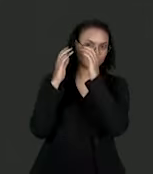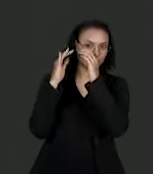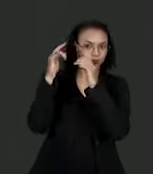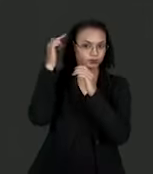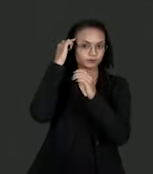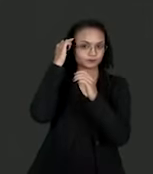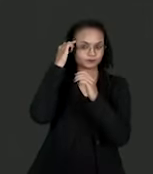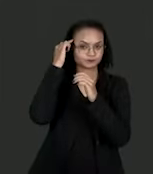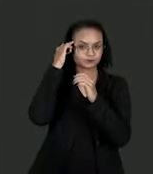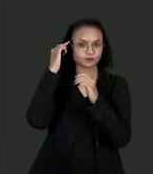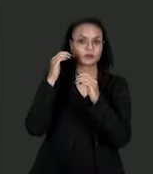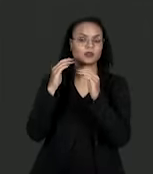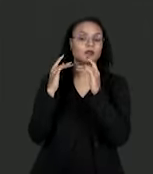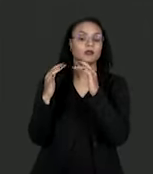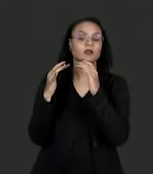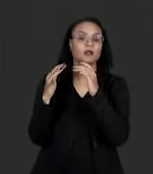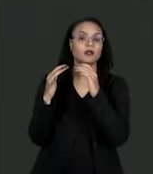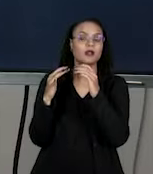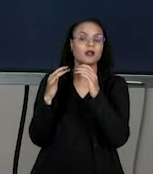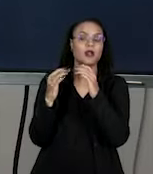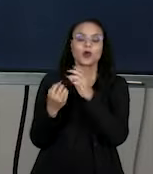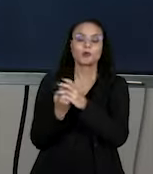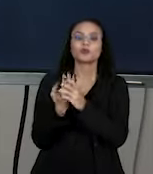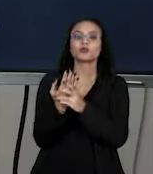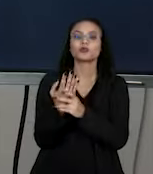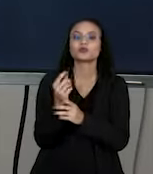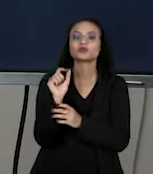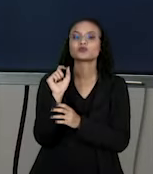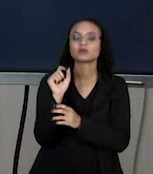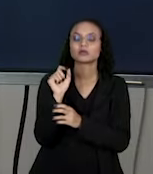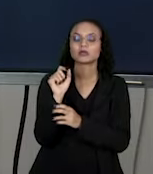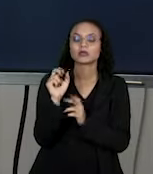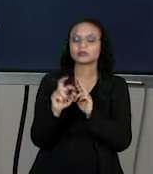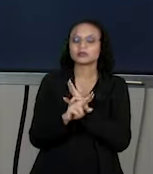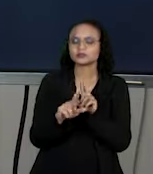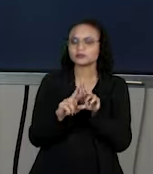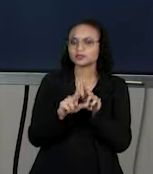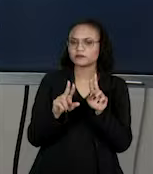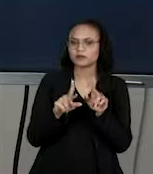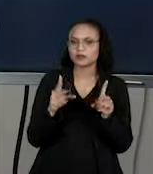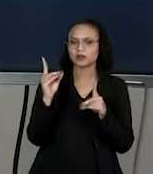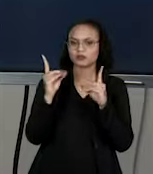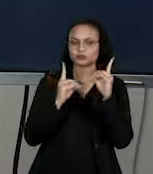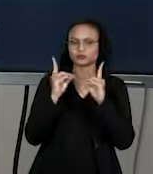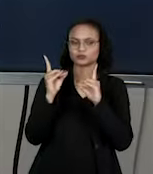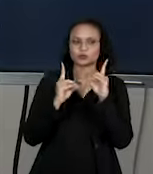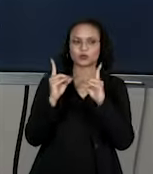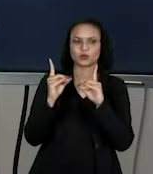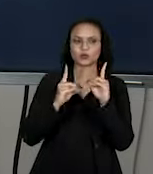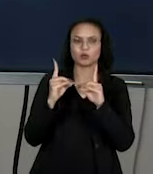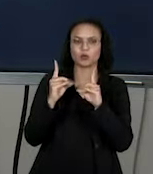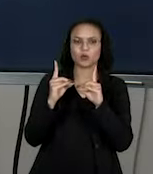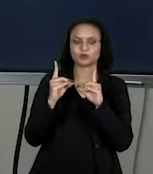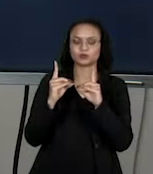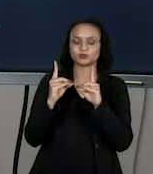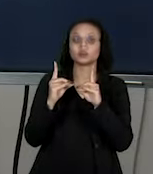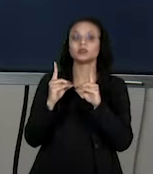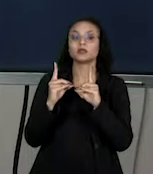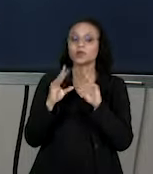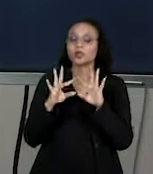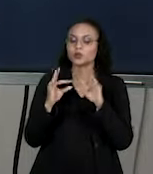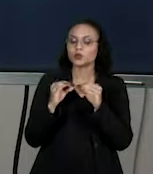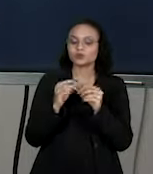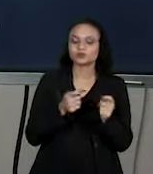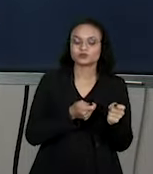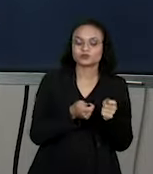ela é responsável por produzir diferentes hormônios. Esses hormônios irão controlar a